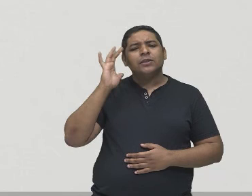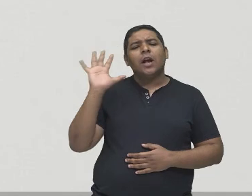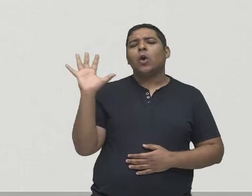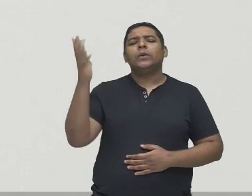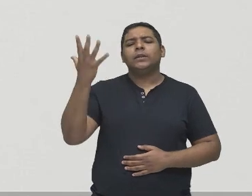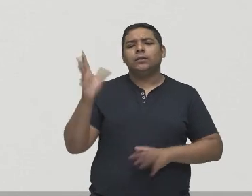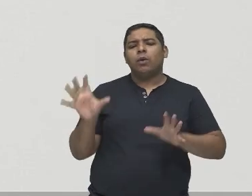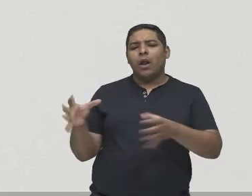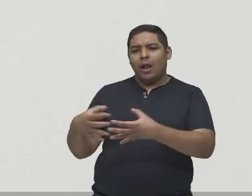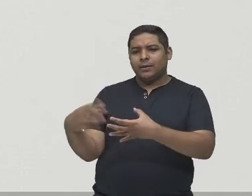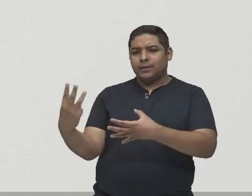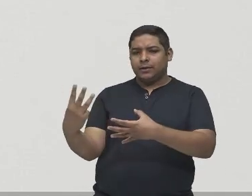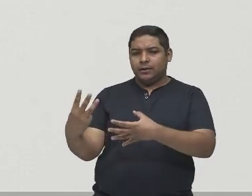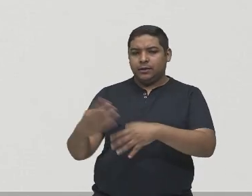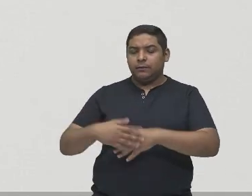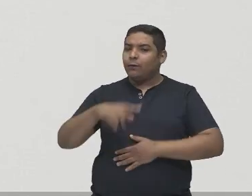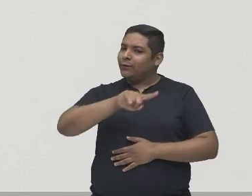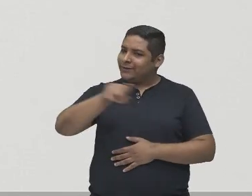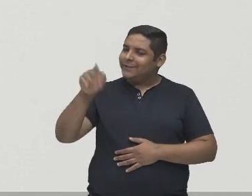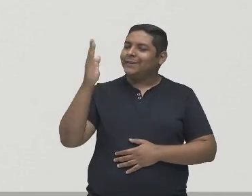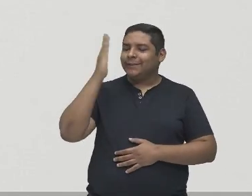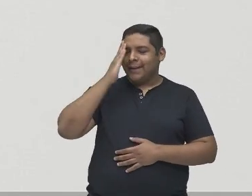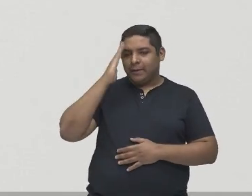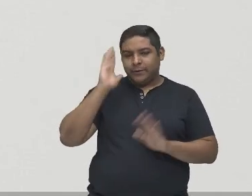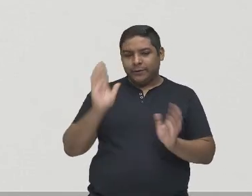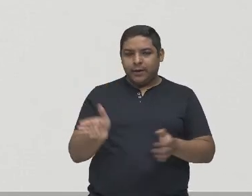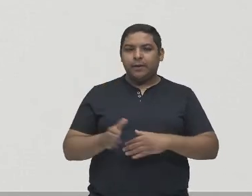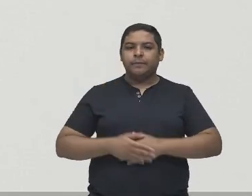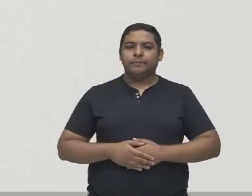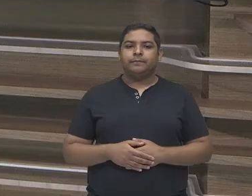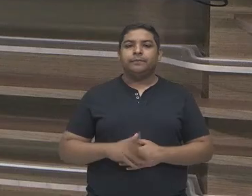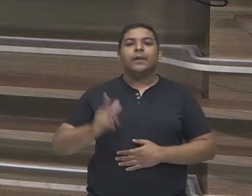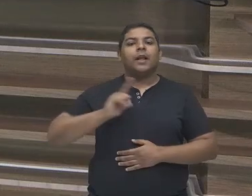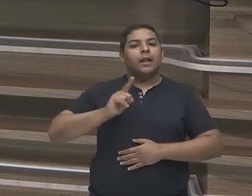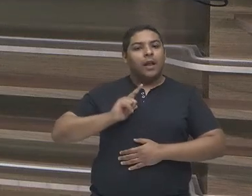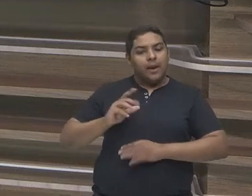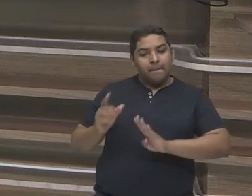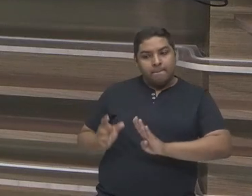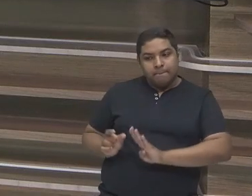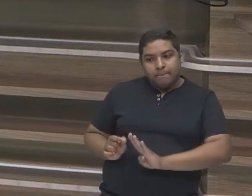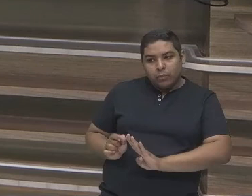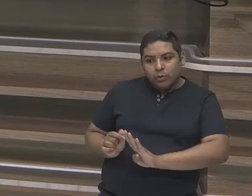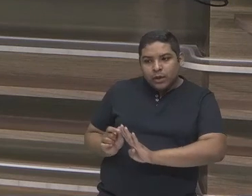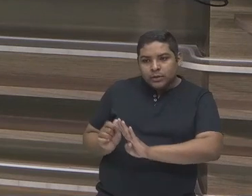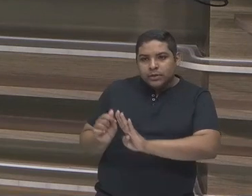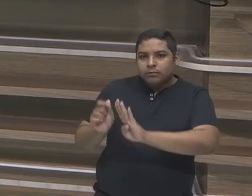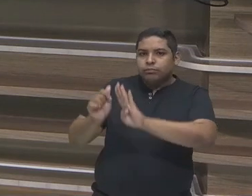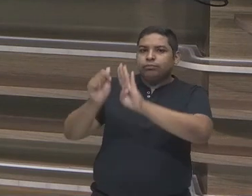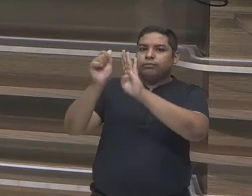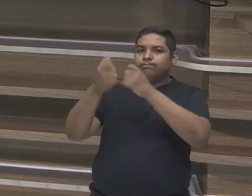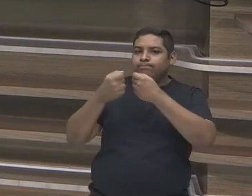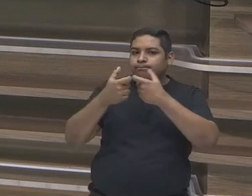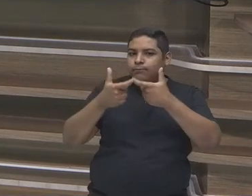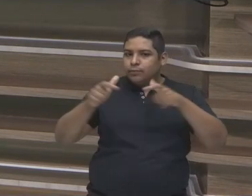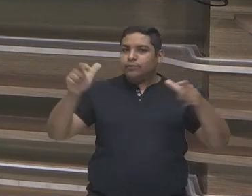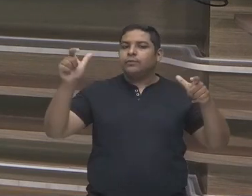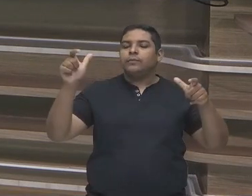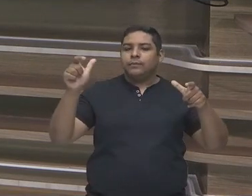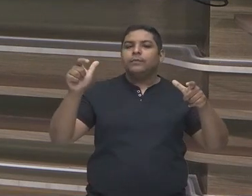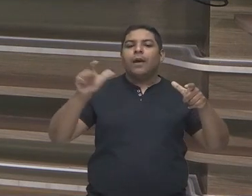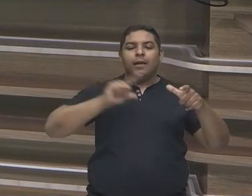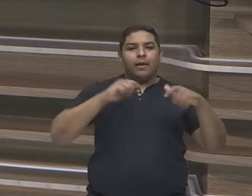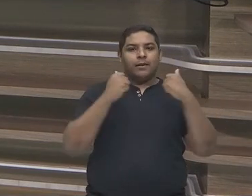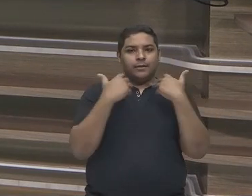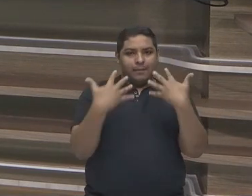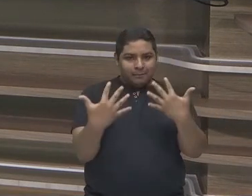estado? Vocês já sabem. Tenho a burguesia que vai ascender, inclusive vai ali estar na Assembleia da Monarquia